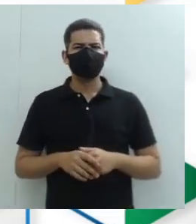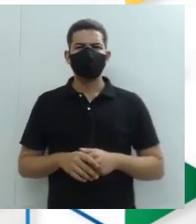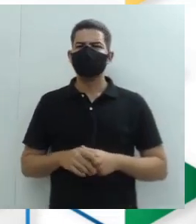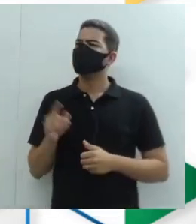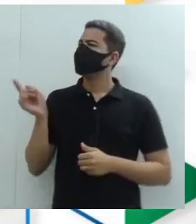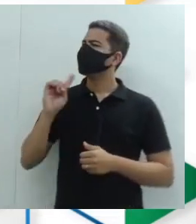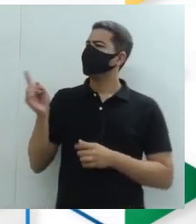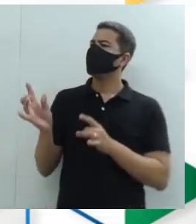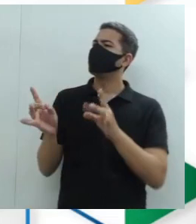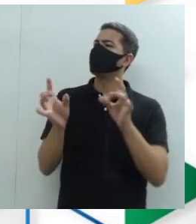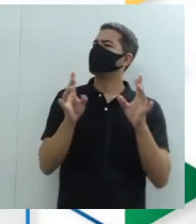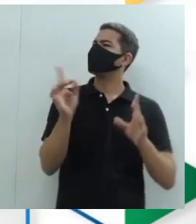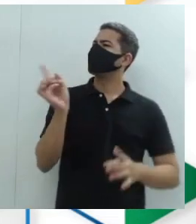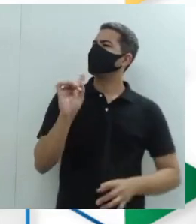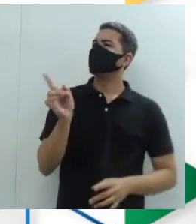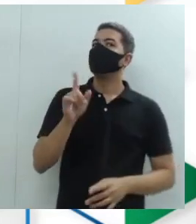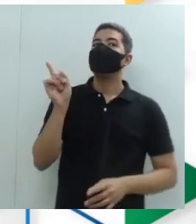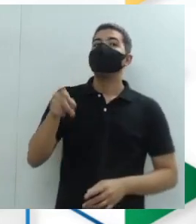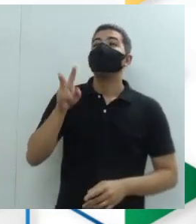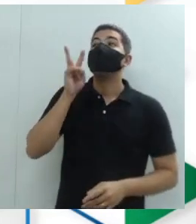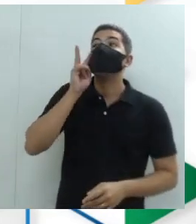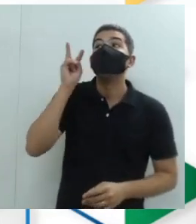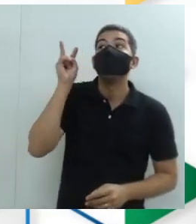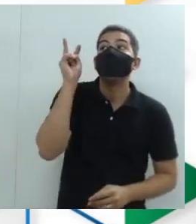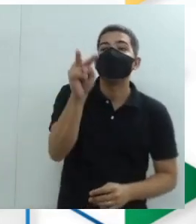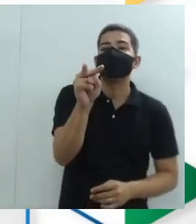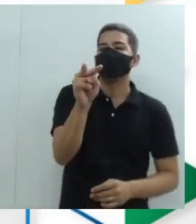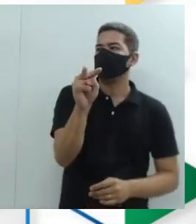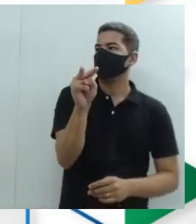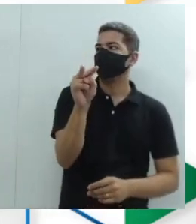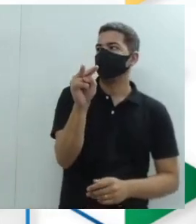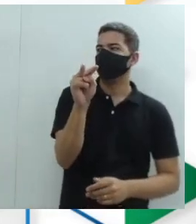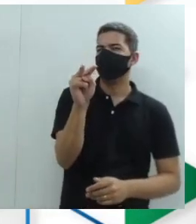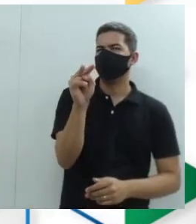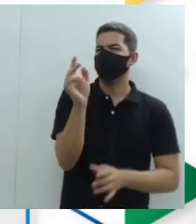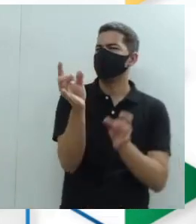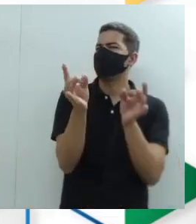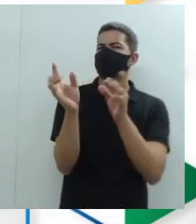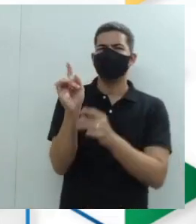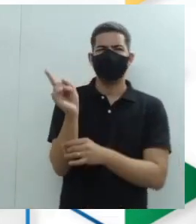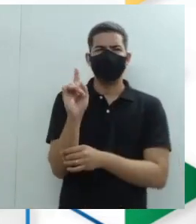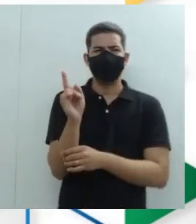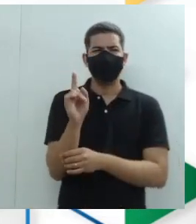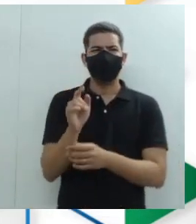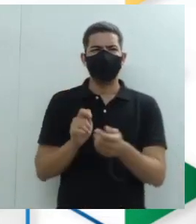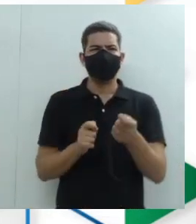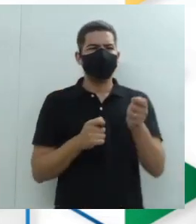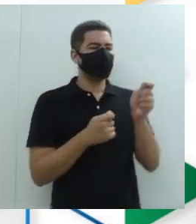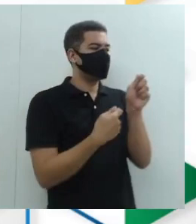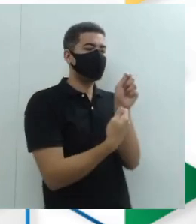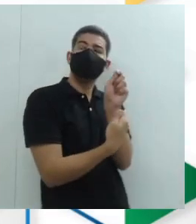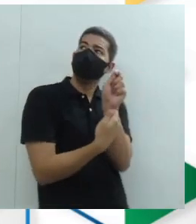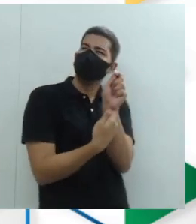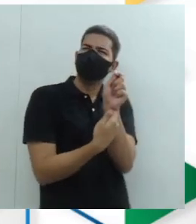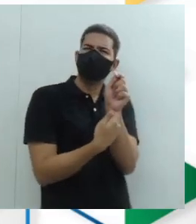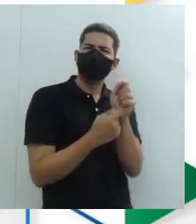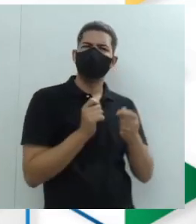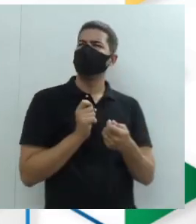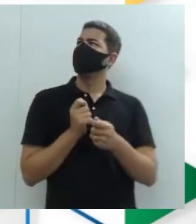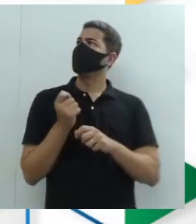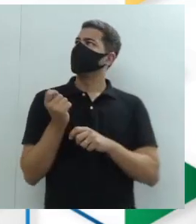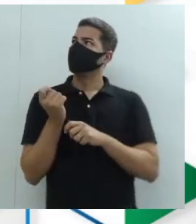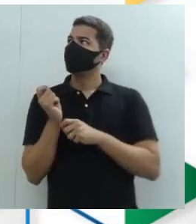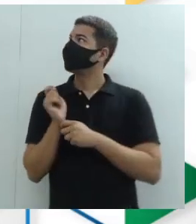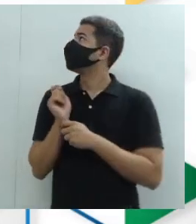está à venda, estou vendo o pôr do sol. E aí vira de costas para a pessoa, você vê que tem